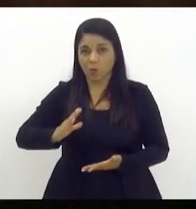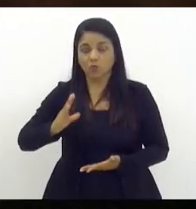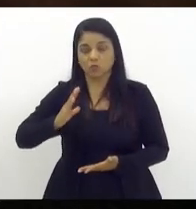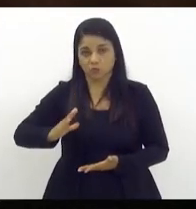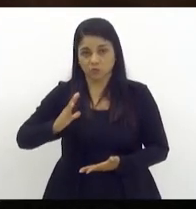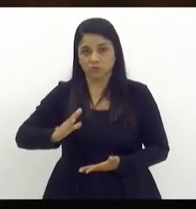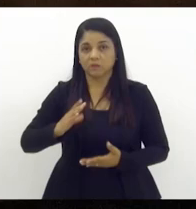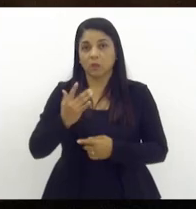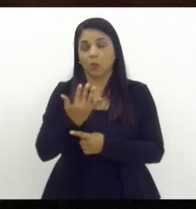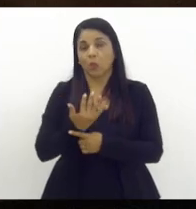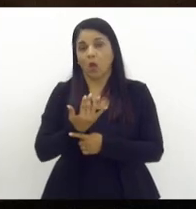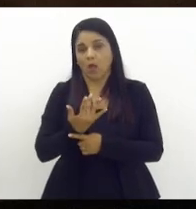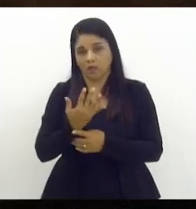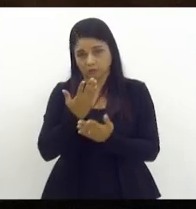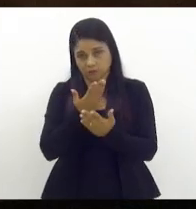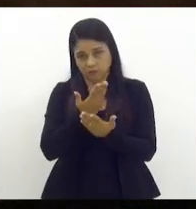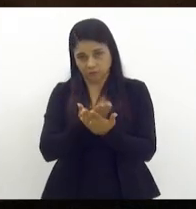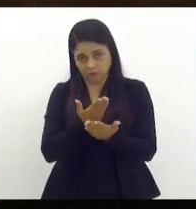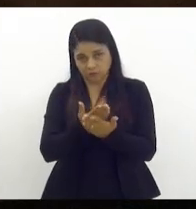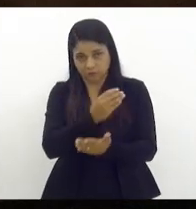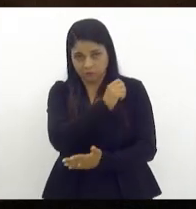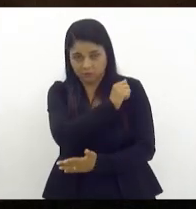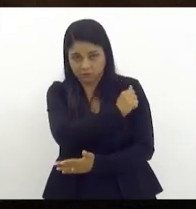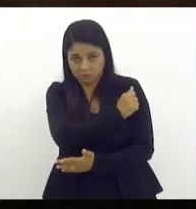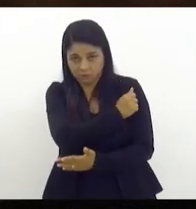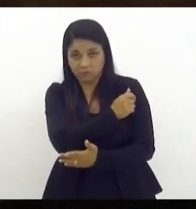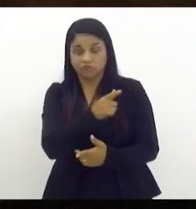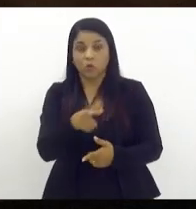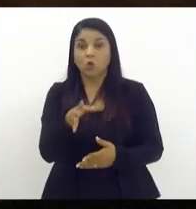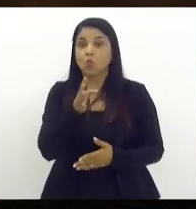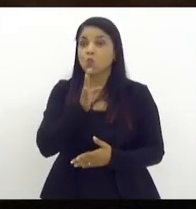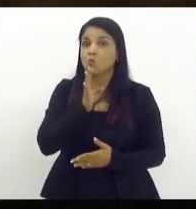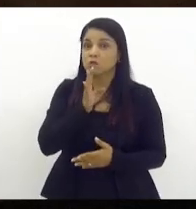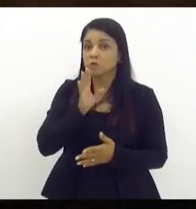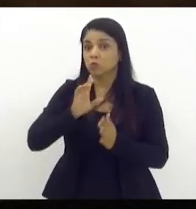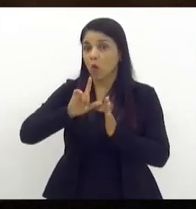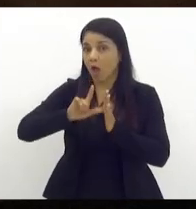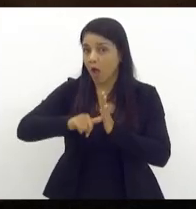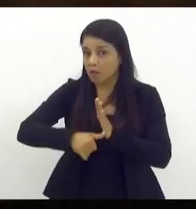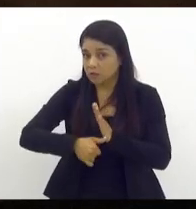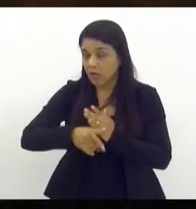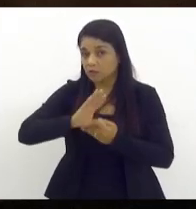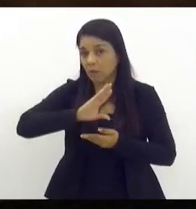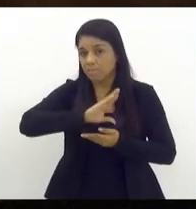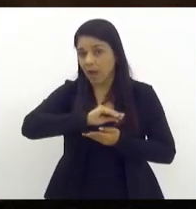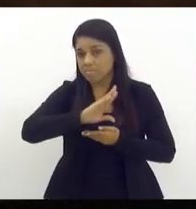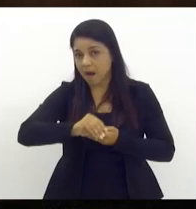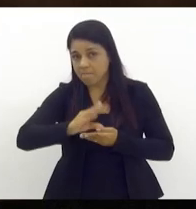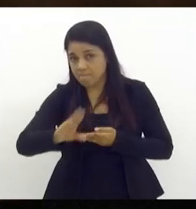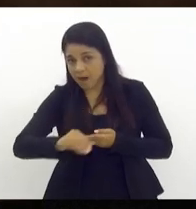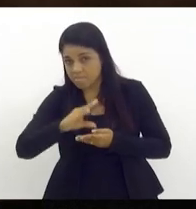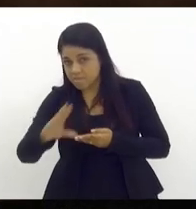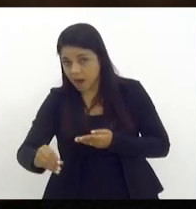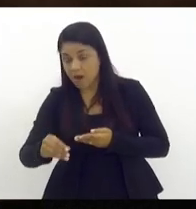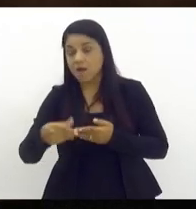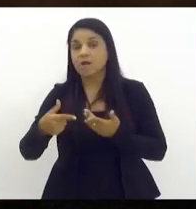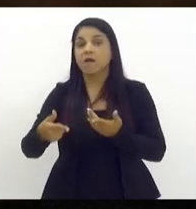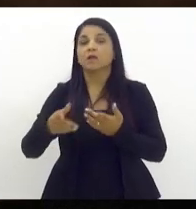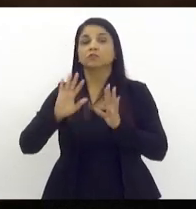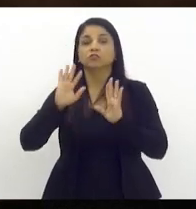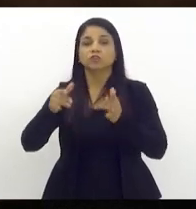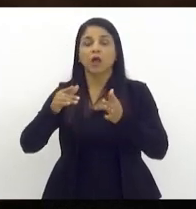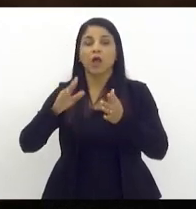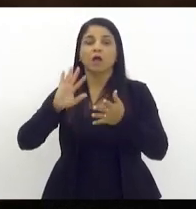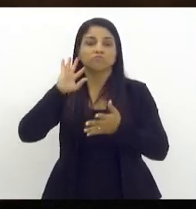da UERJ, dizendo que assim que ele tomou conhecimento do fato do atraso, ele já determinou a solução do